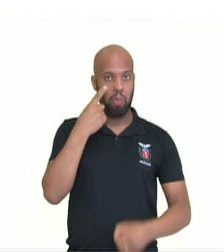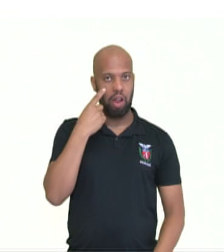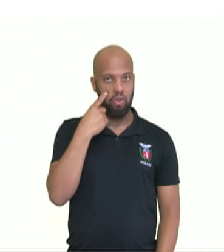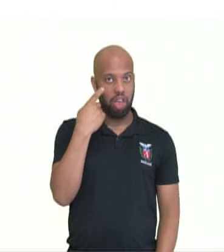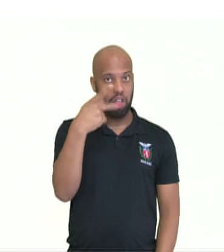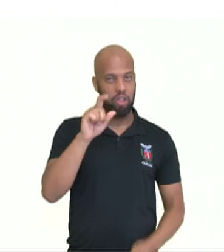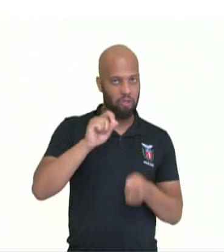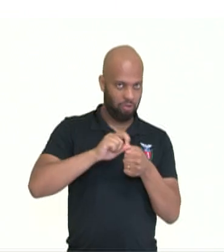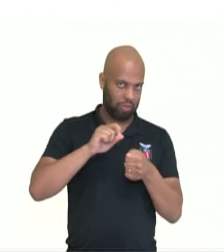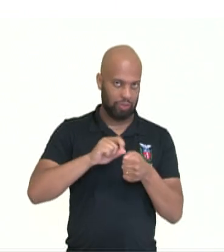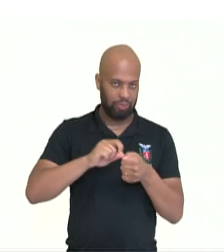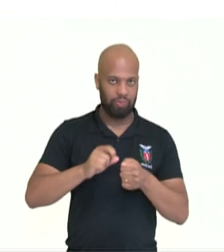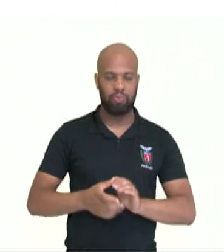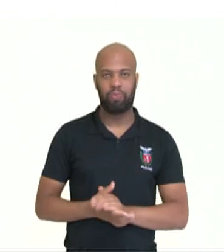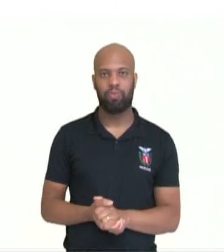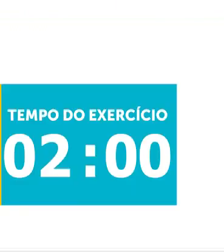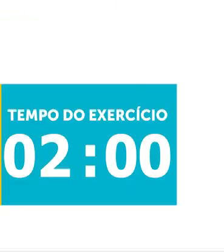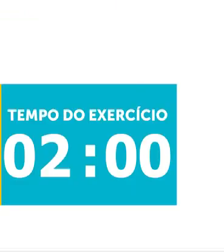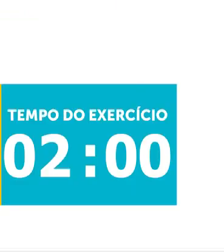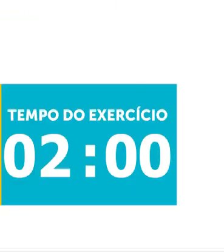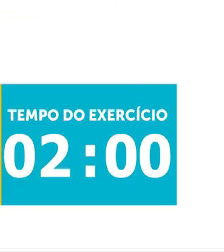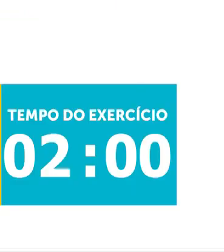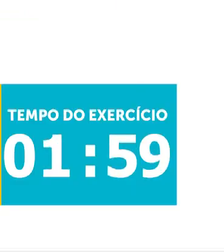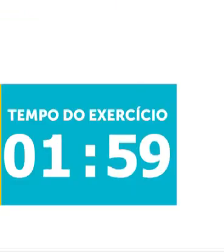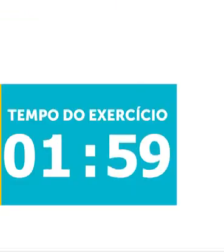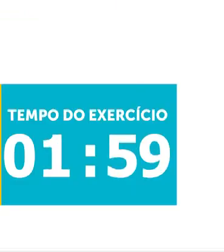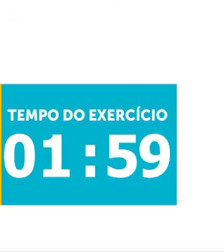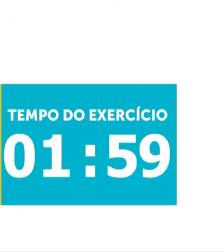espaço em casa, por exemplo.